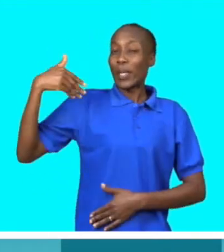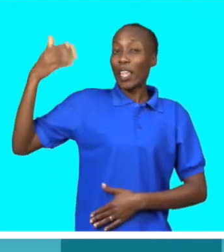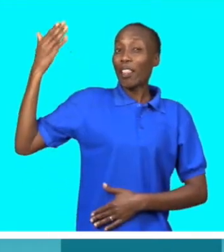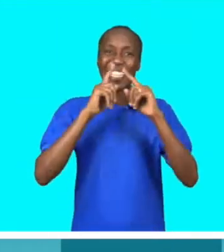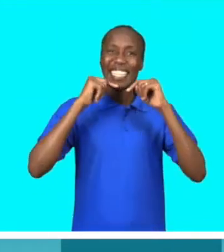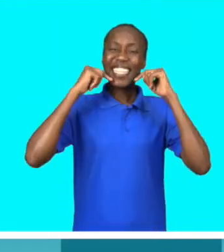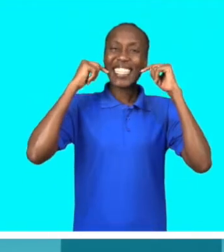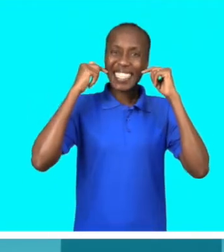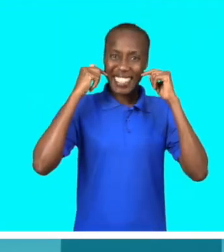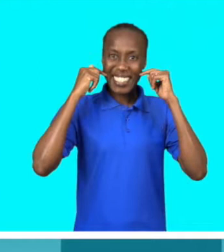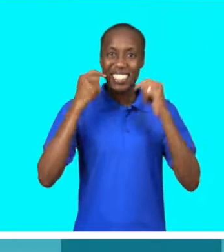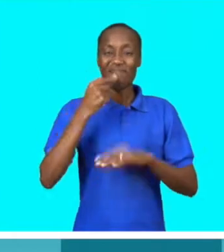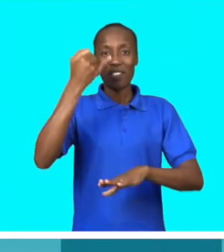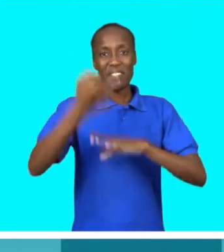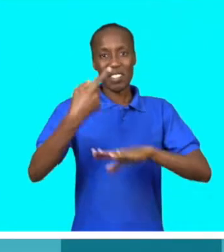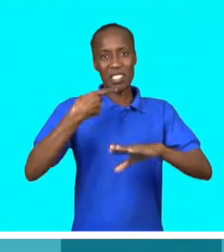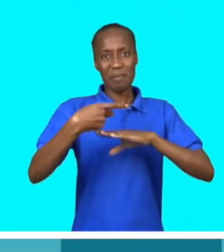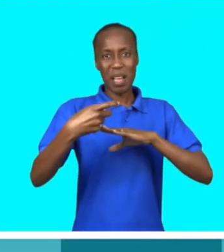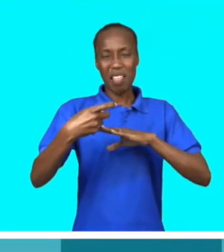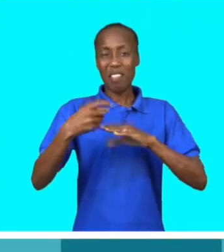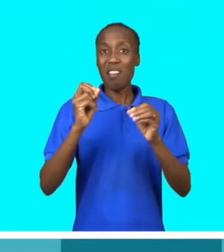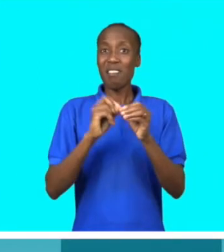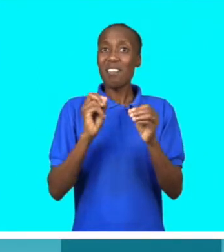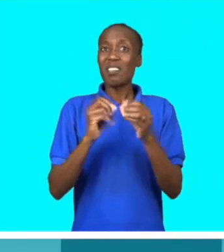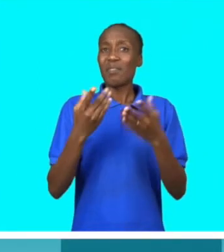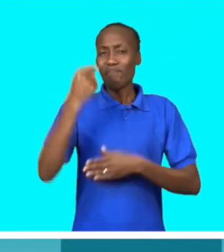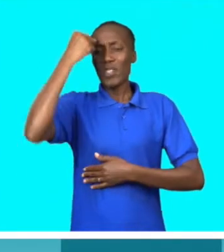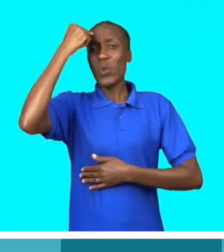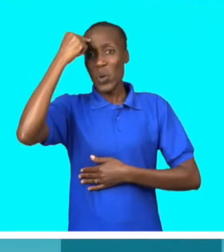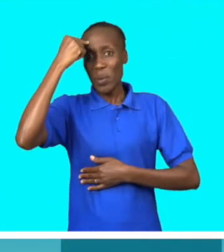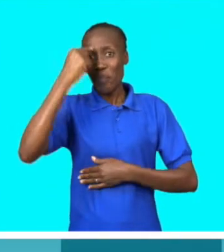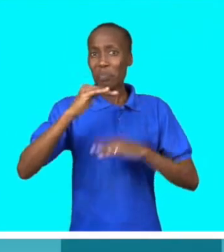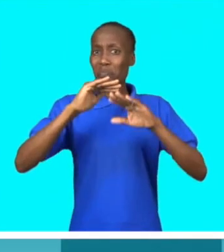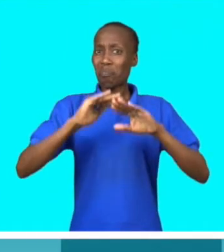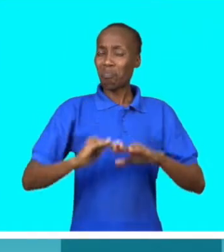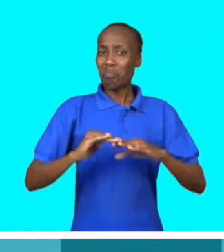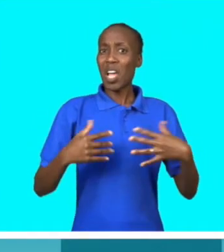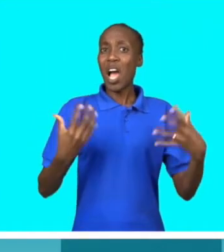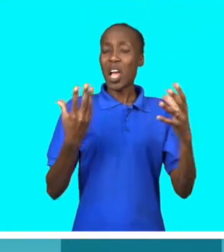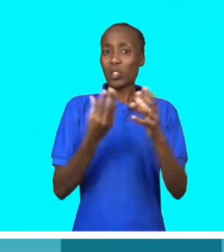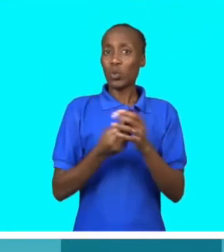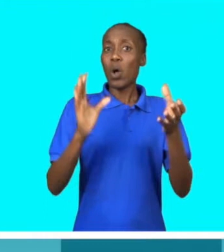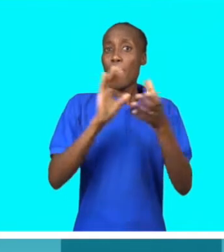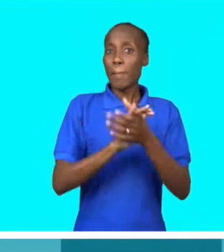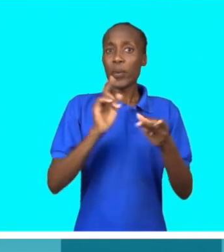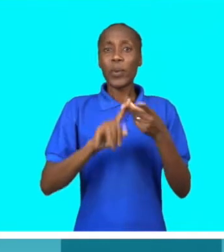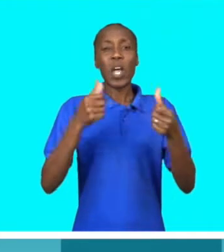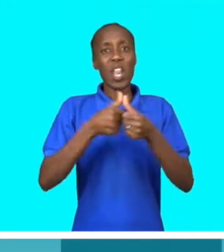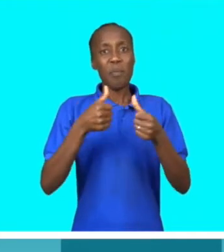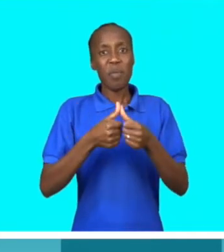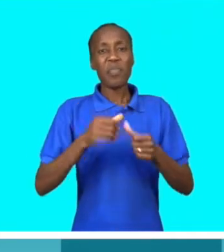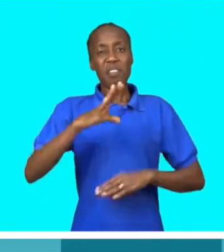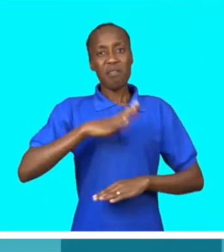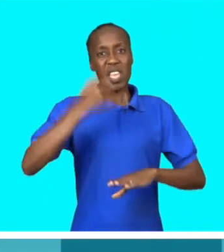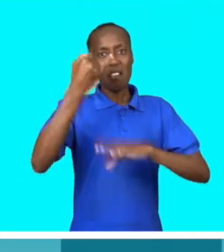naquele dia? Foi um dia alegre, era um final de semana longo, recordo-me. Então estávamos ali, estava ali com um amigo, com as